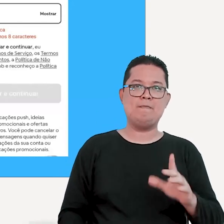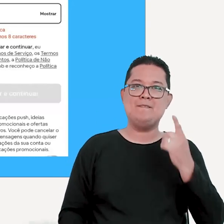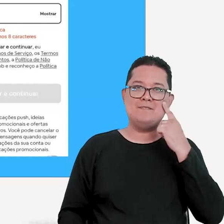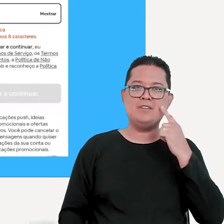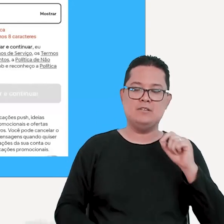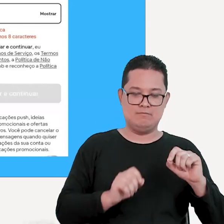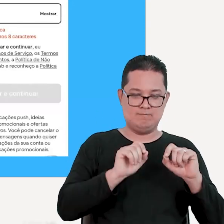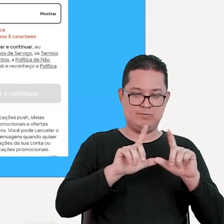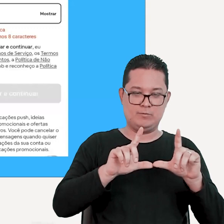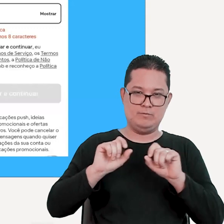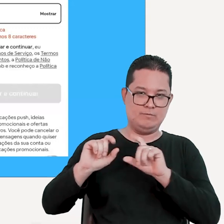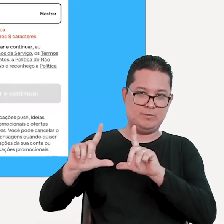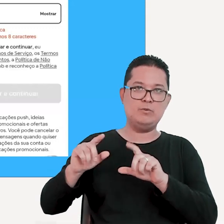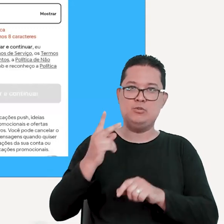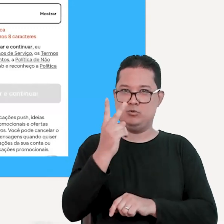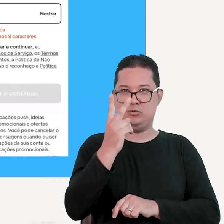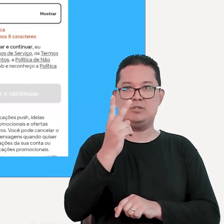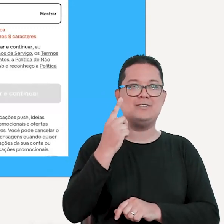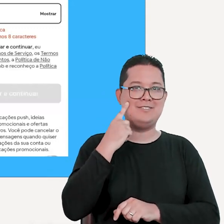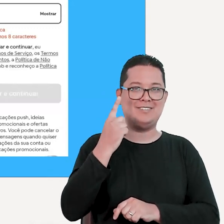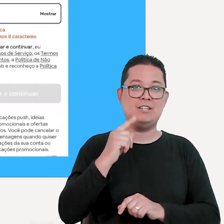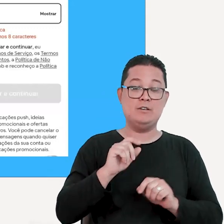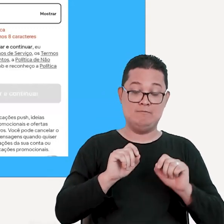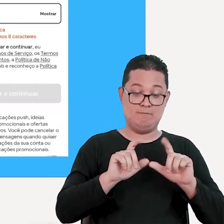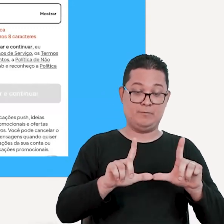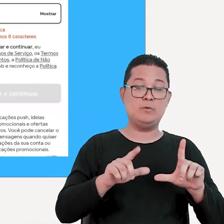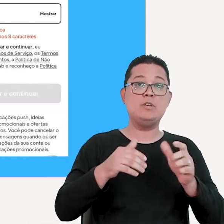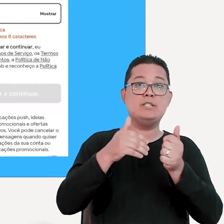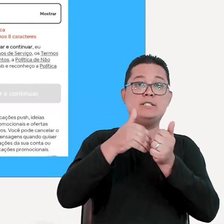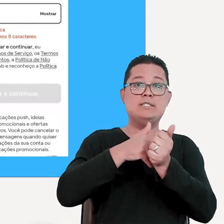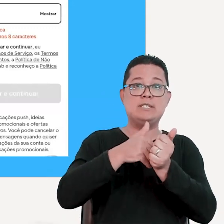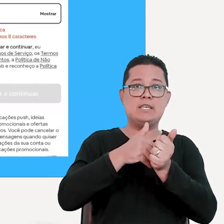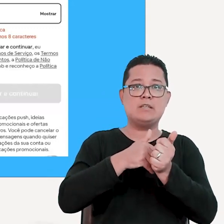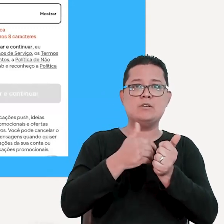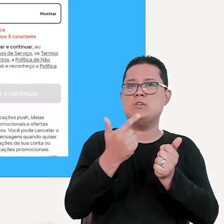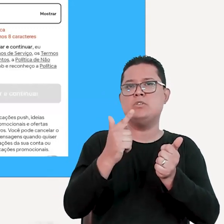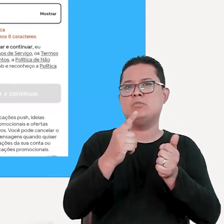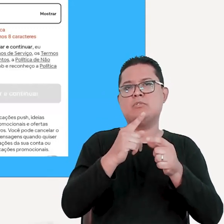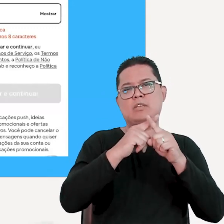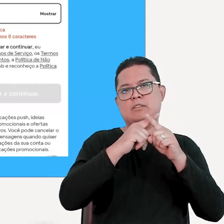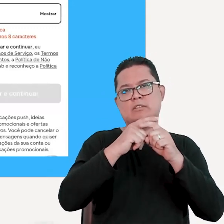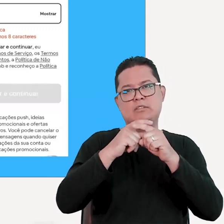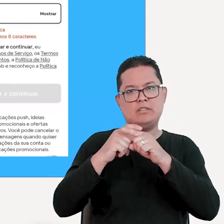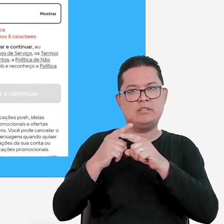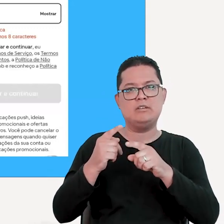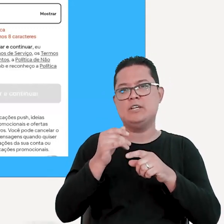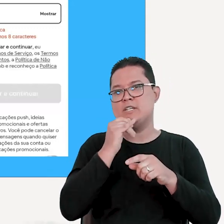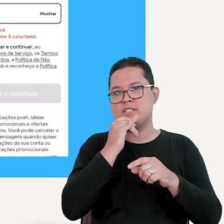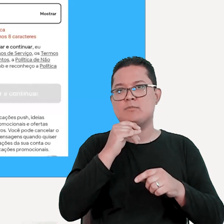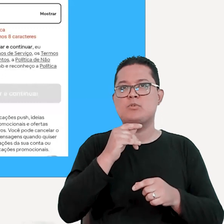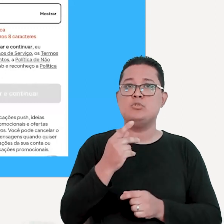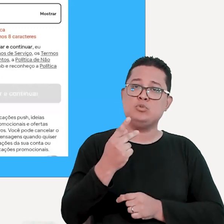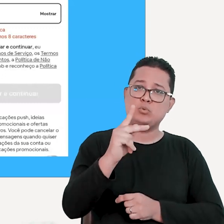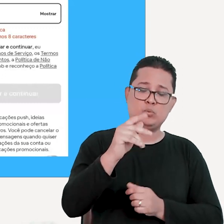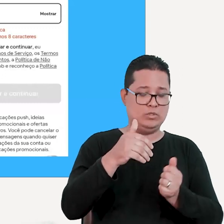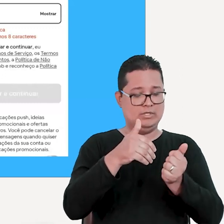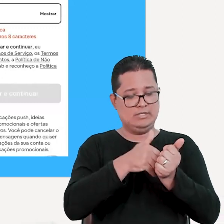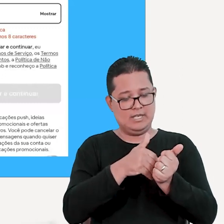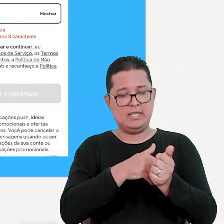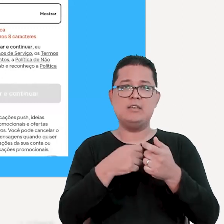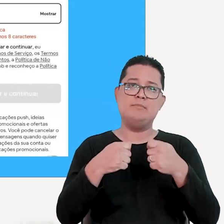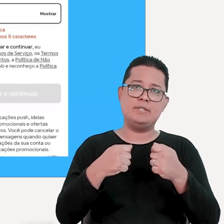tela central, no campo senha, não está escrito aquelas características. Sua senha deve ter no mínimo 8